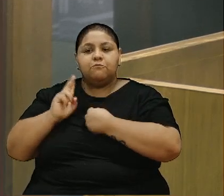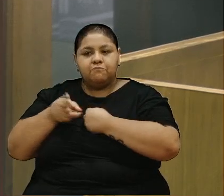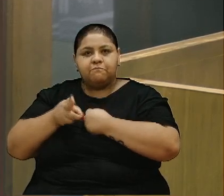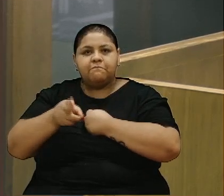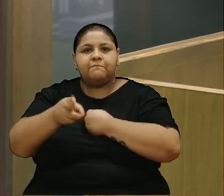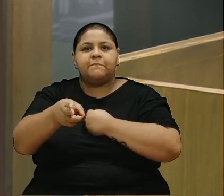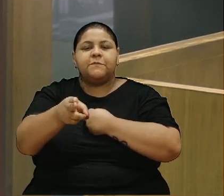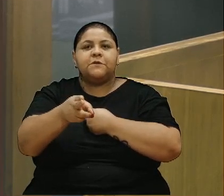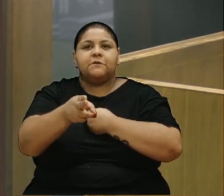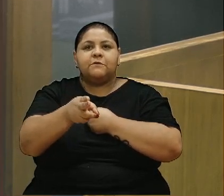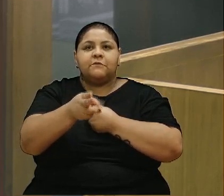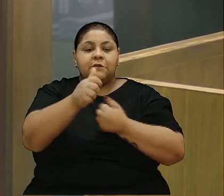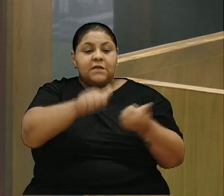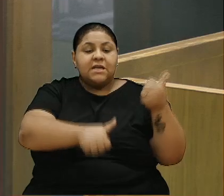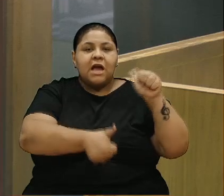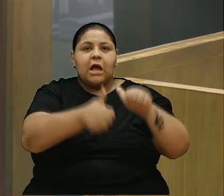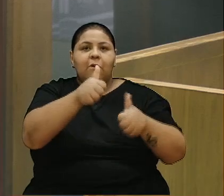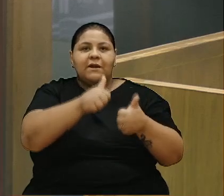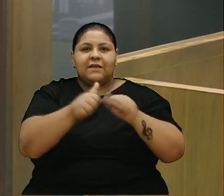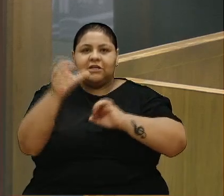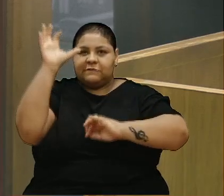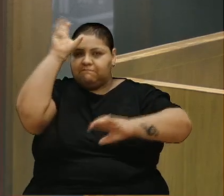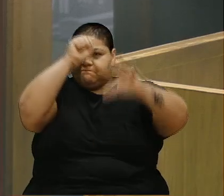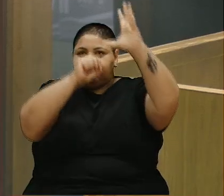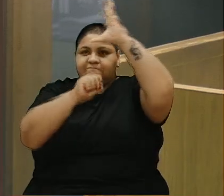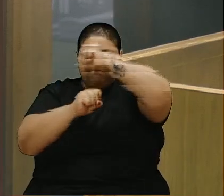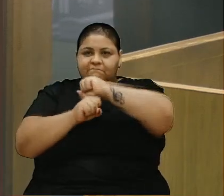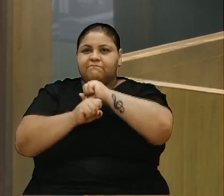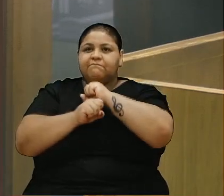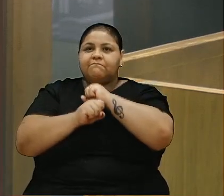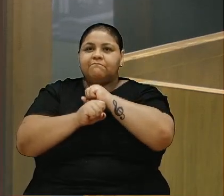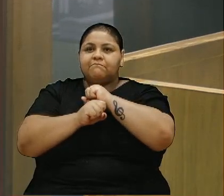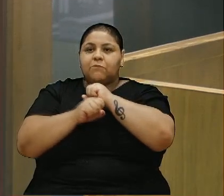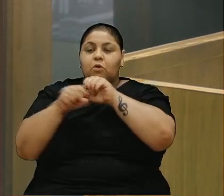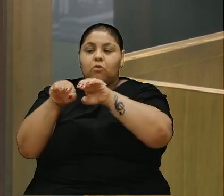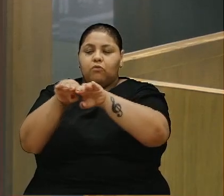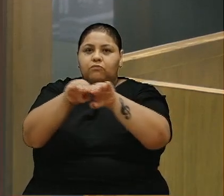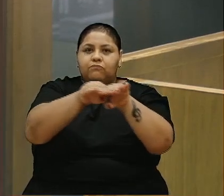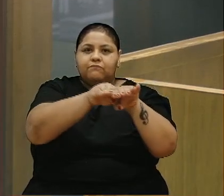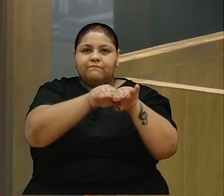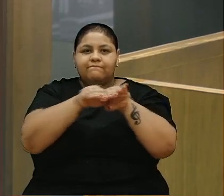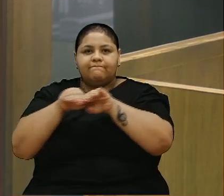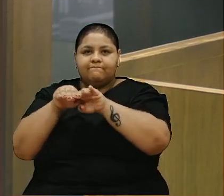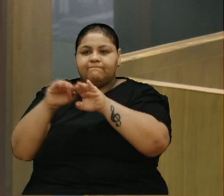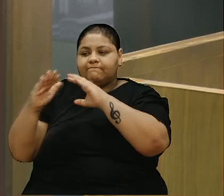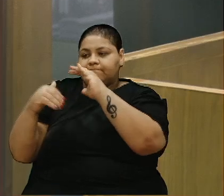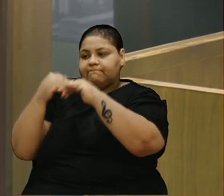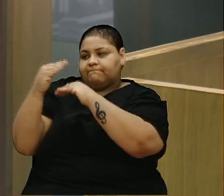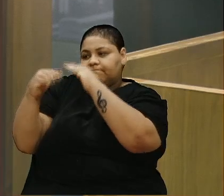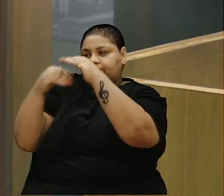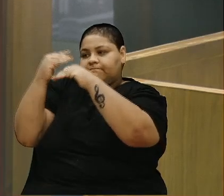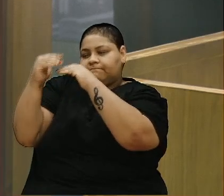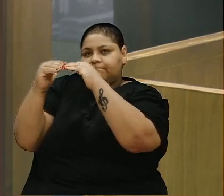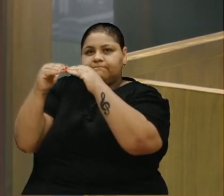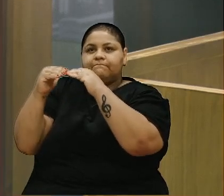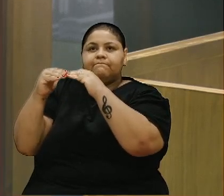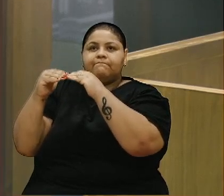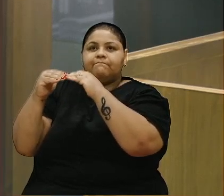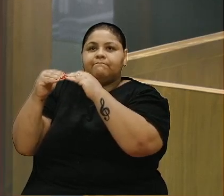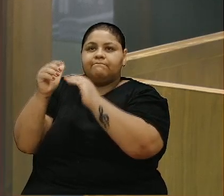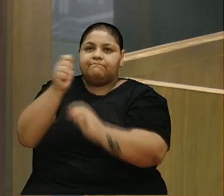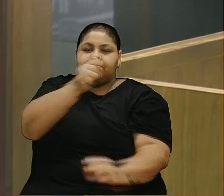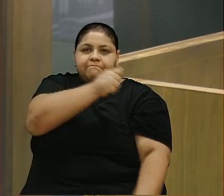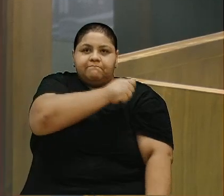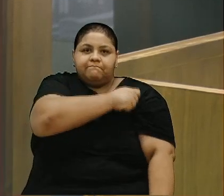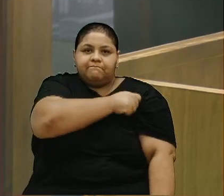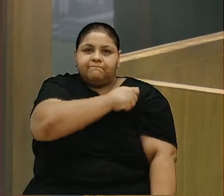e a qualidade da aprendizagem com equidade e desenvolvimento integral dos